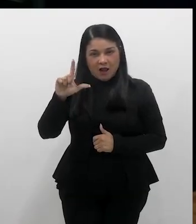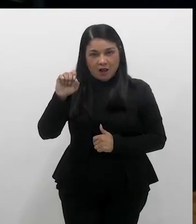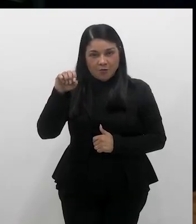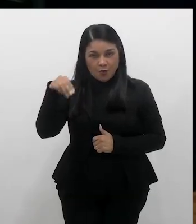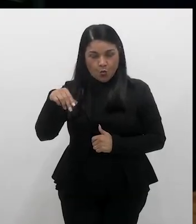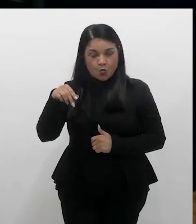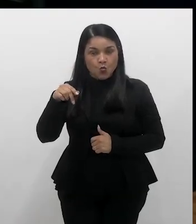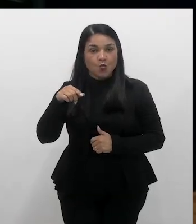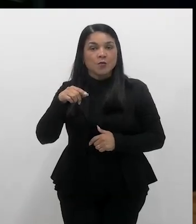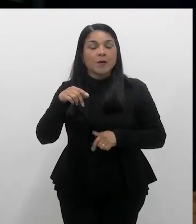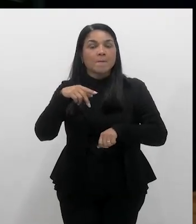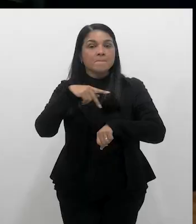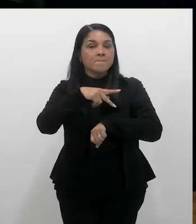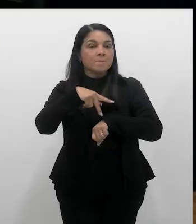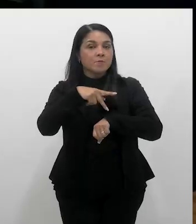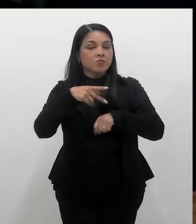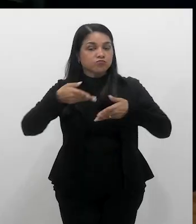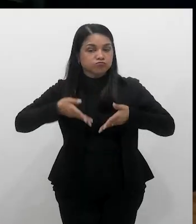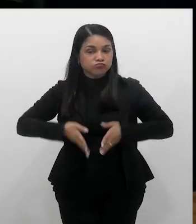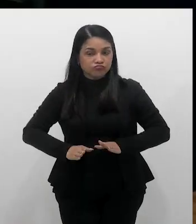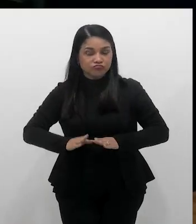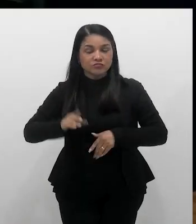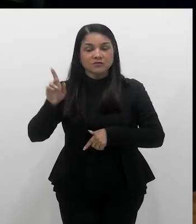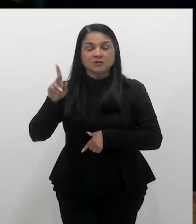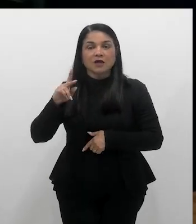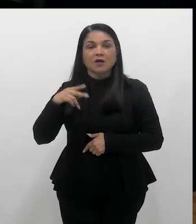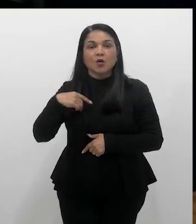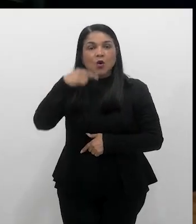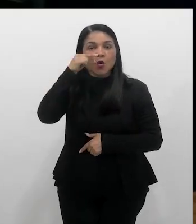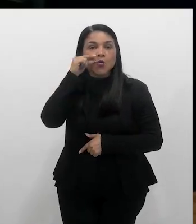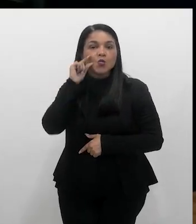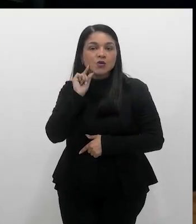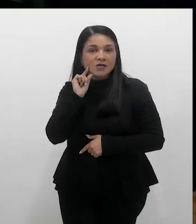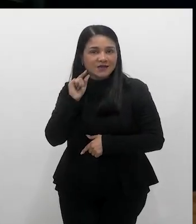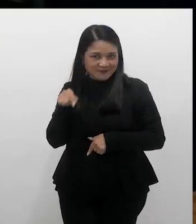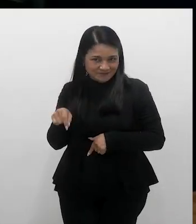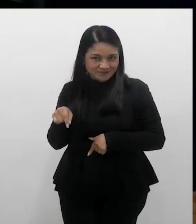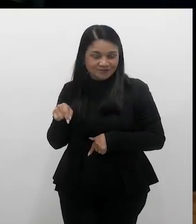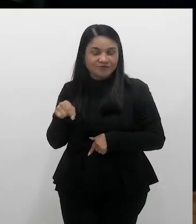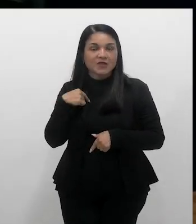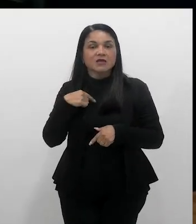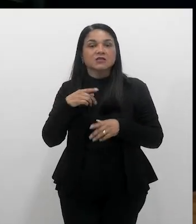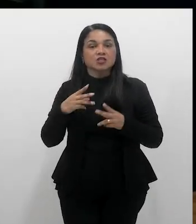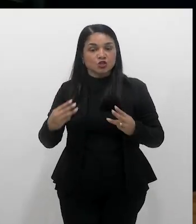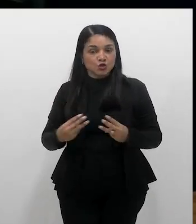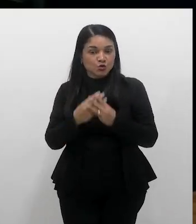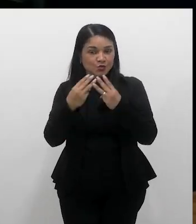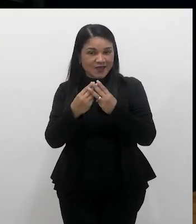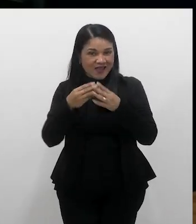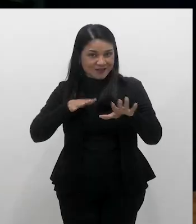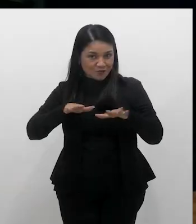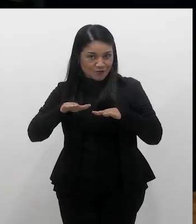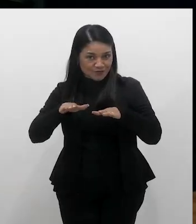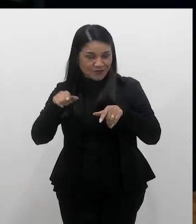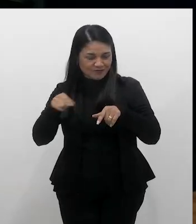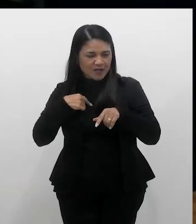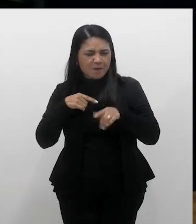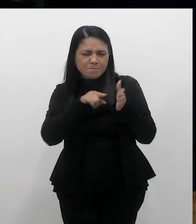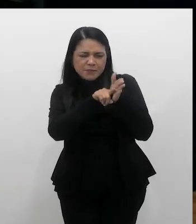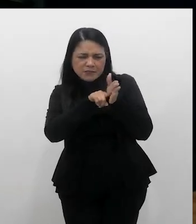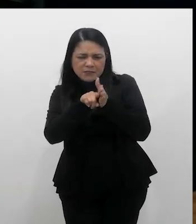e de ascendência judia, né? Judaica. O que ela fez? Ela começou a pesquisar em cada país que ela